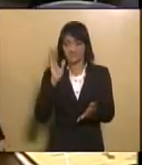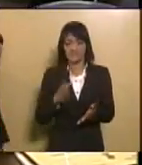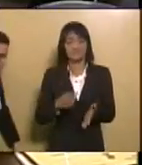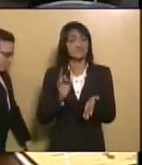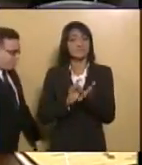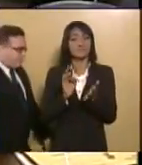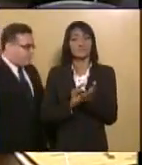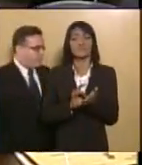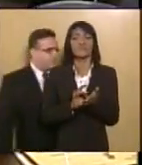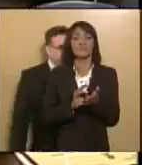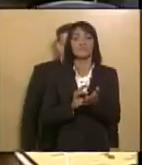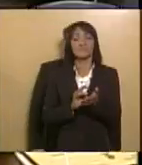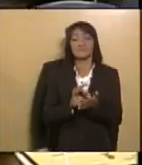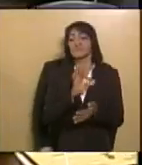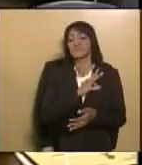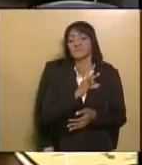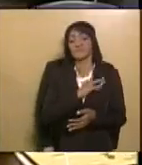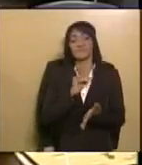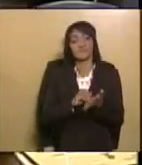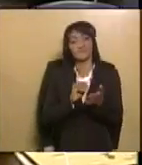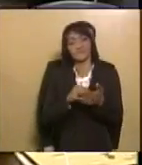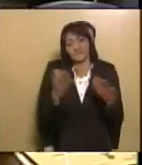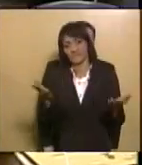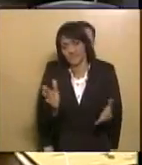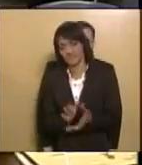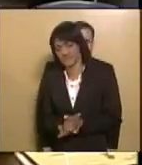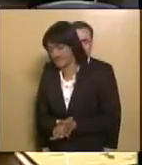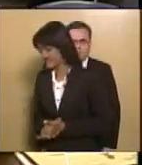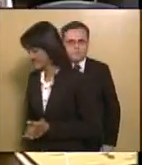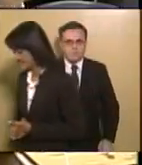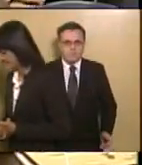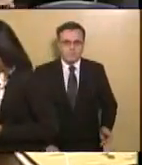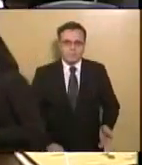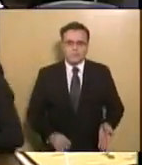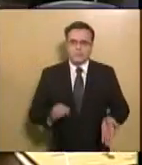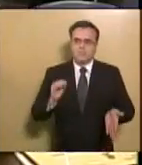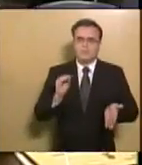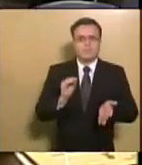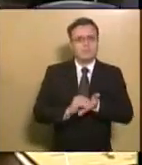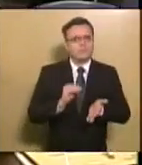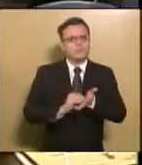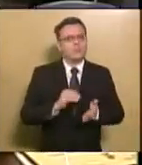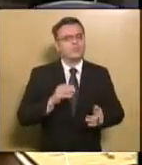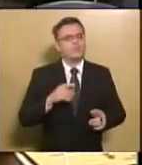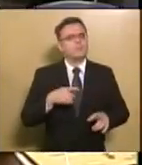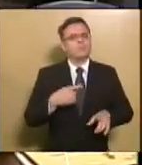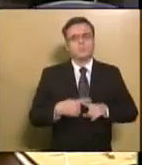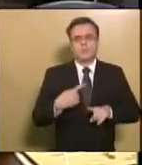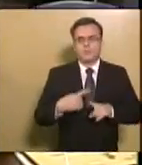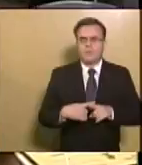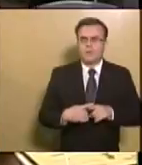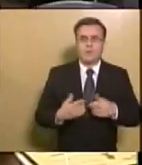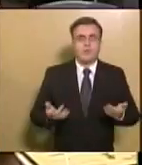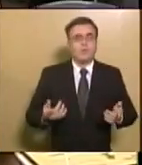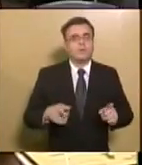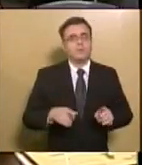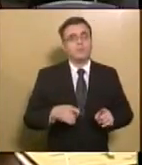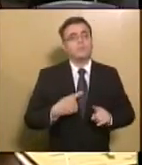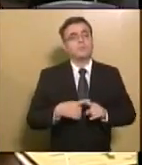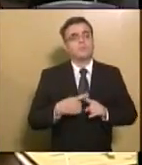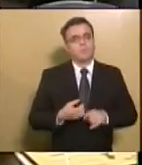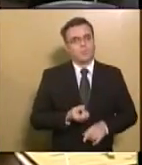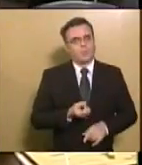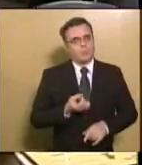o policiamento ostensivo. E por que falta? Porque a corporação não tem o quantitativo